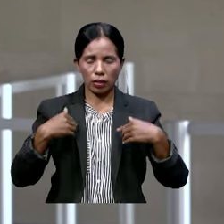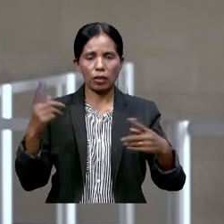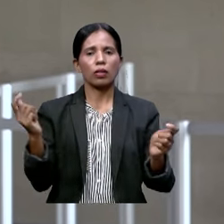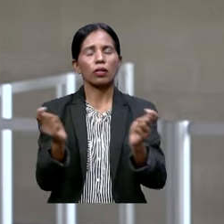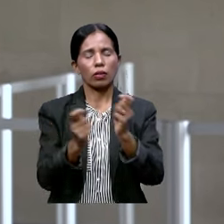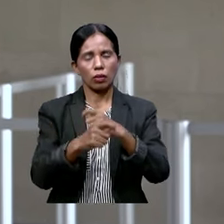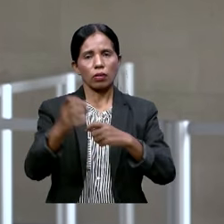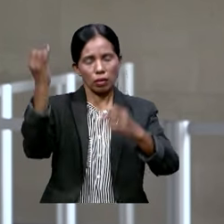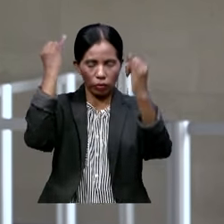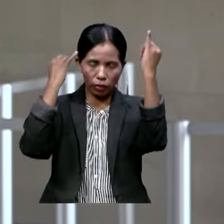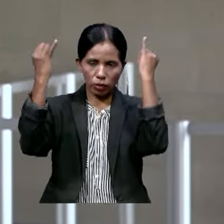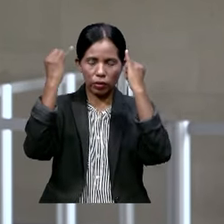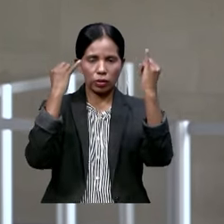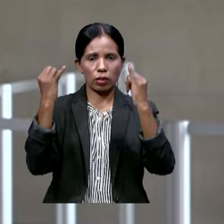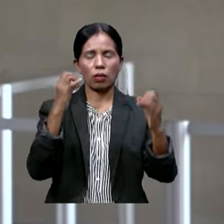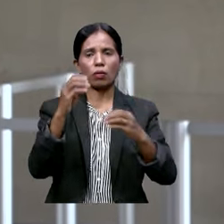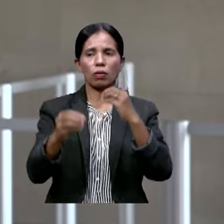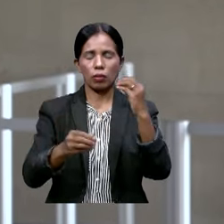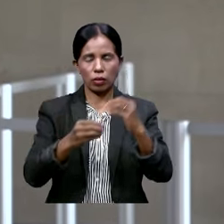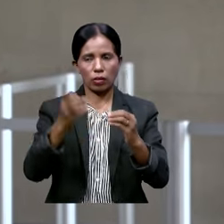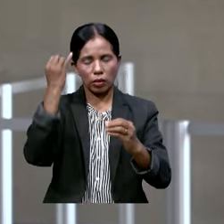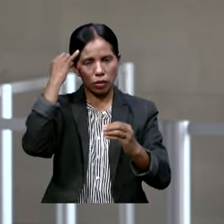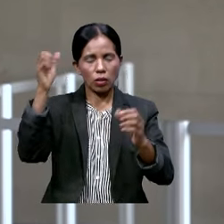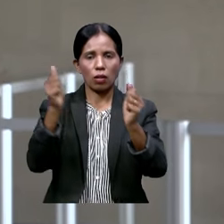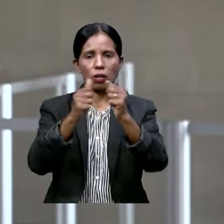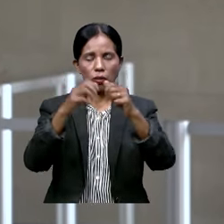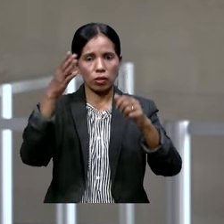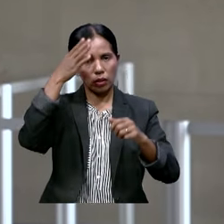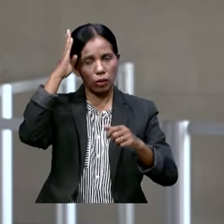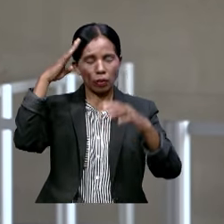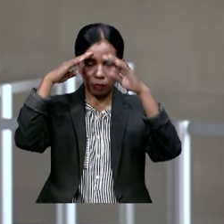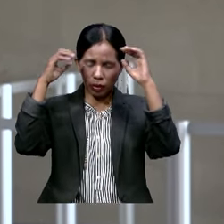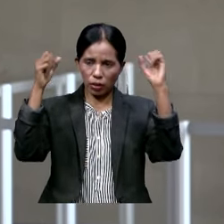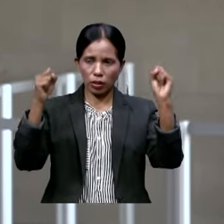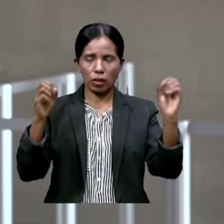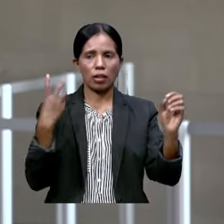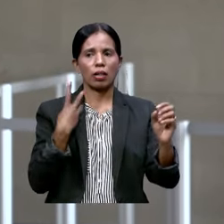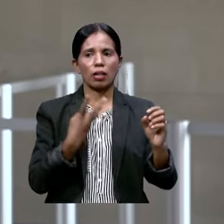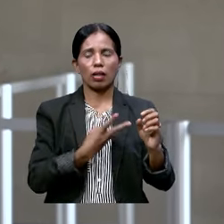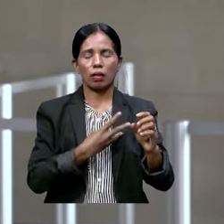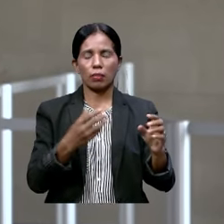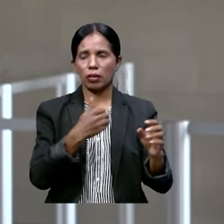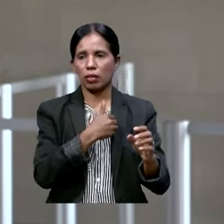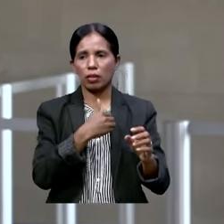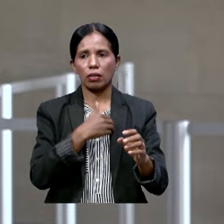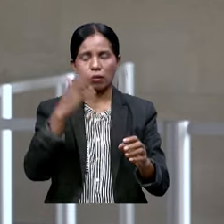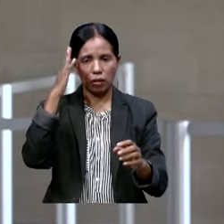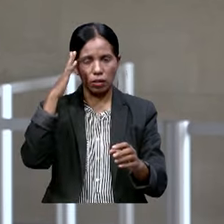de informações recíprocas com o Senhor Presidente, mas não temos novidades